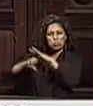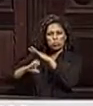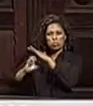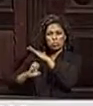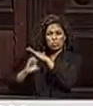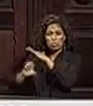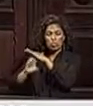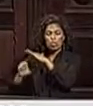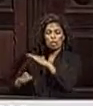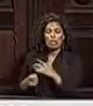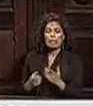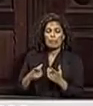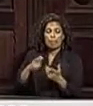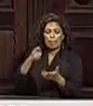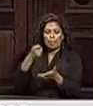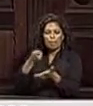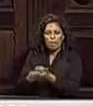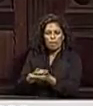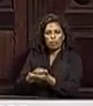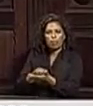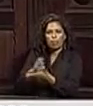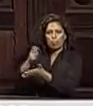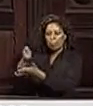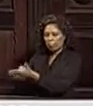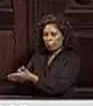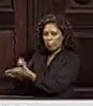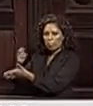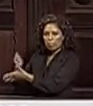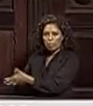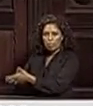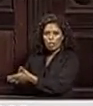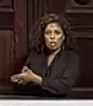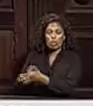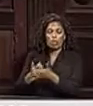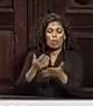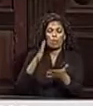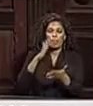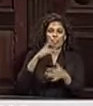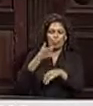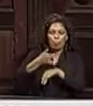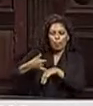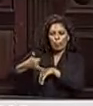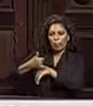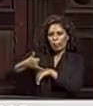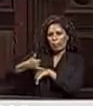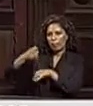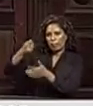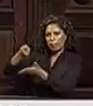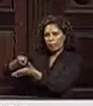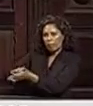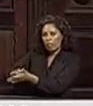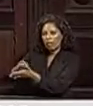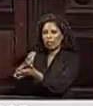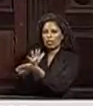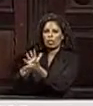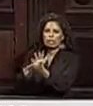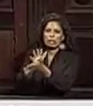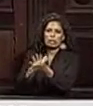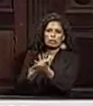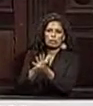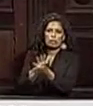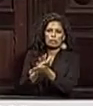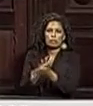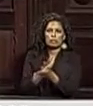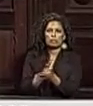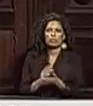garantir a importação de equipamentos e máquinas indiscriminadamente, né, em torno isenção desses tributos, o que